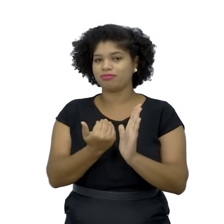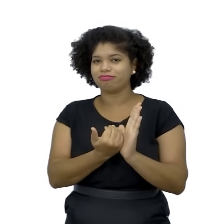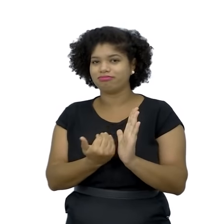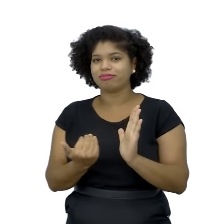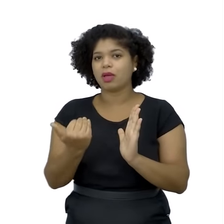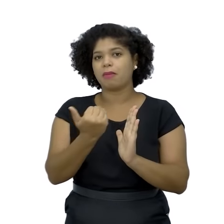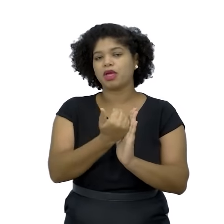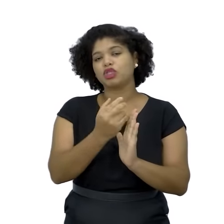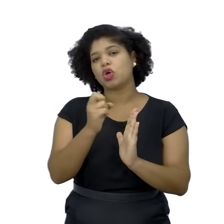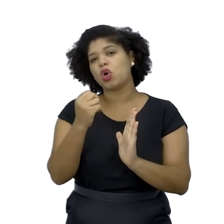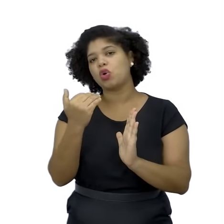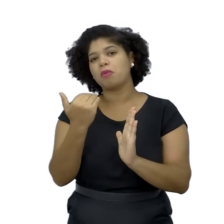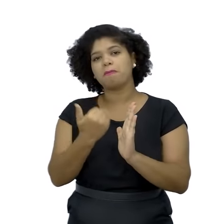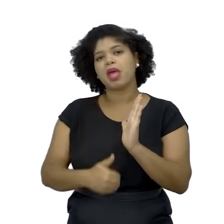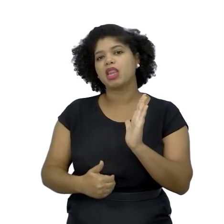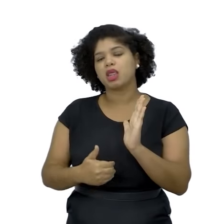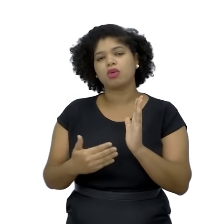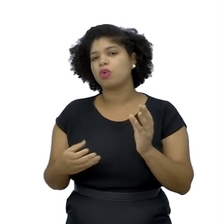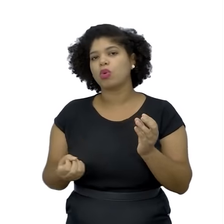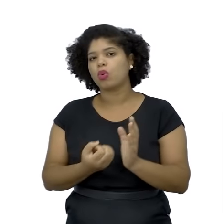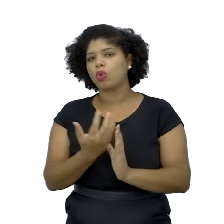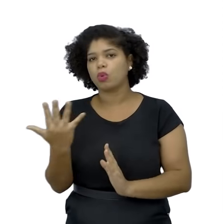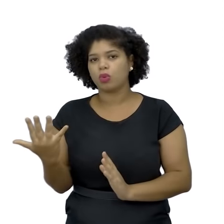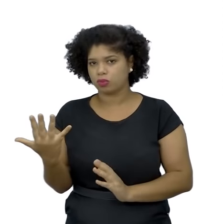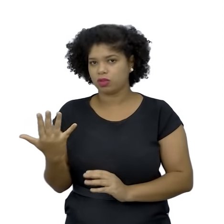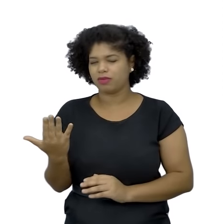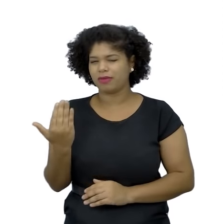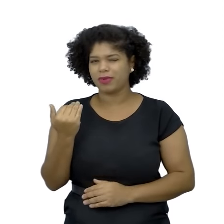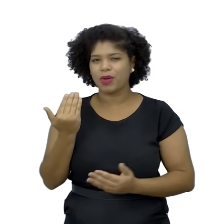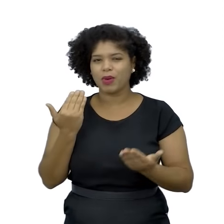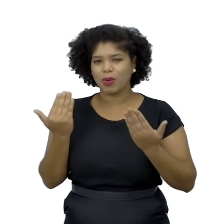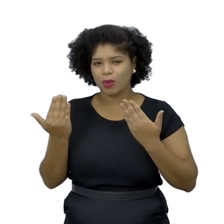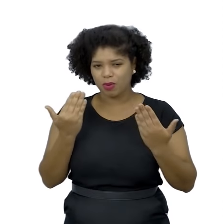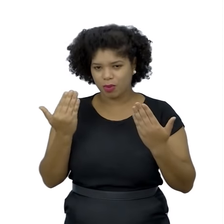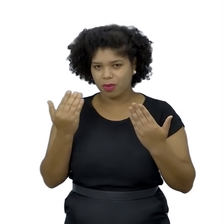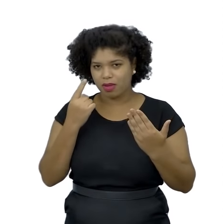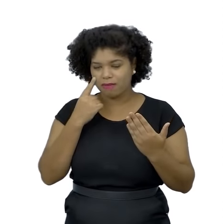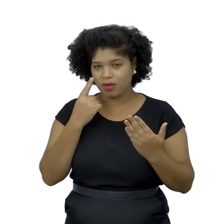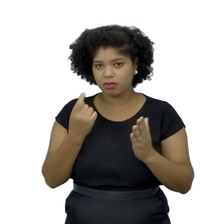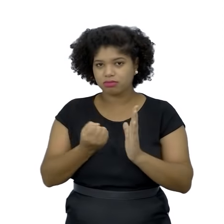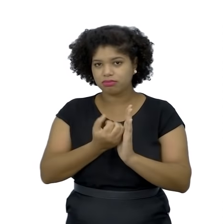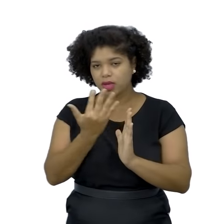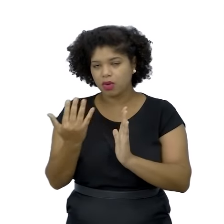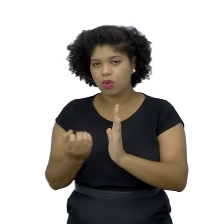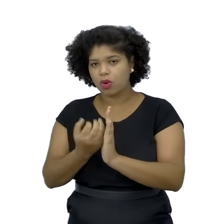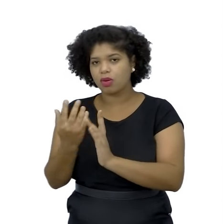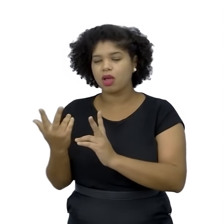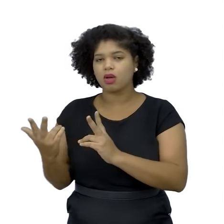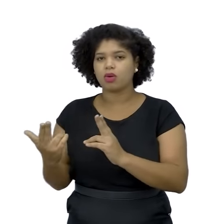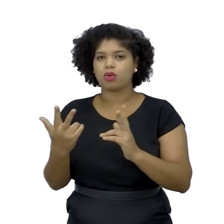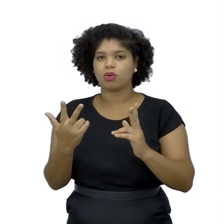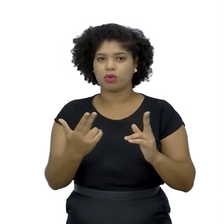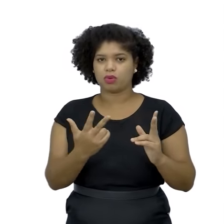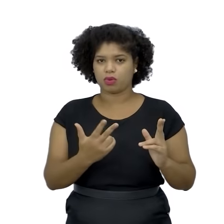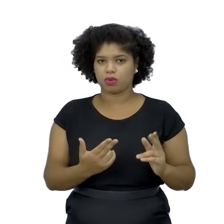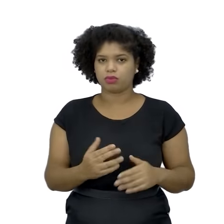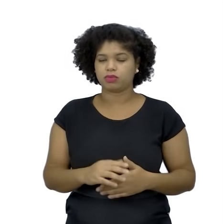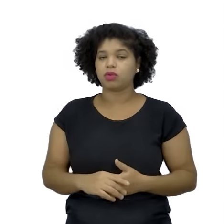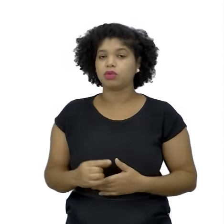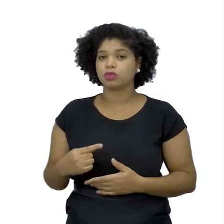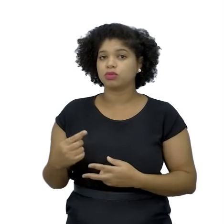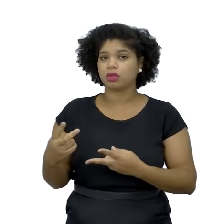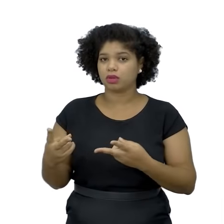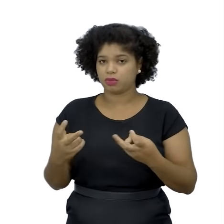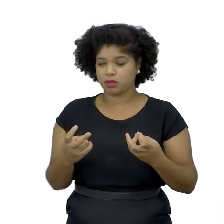ou o quanto a menos, ou ainda, ao comparar, perceber que há quantidades iguais. A situação indica